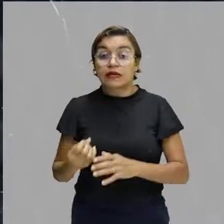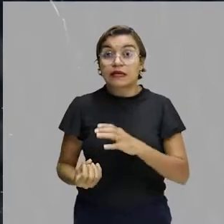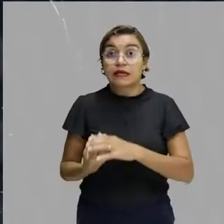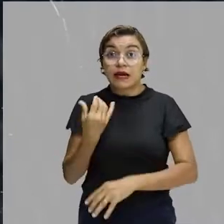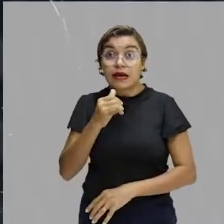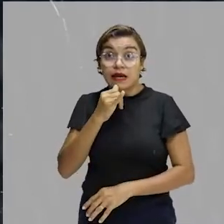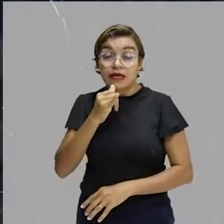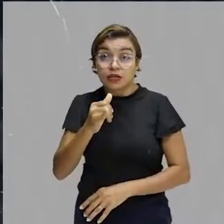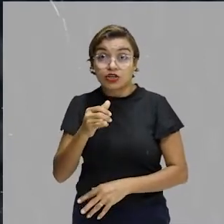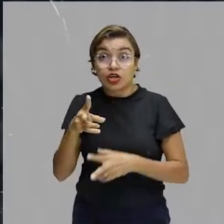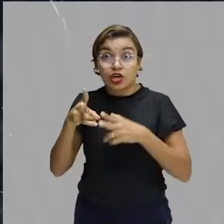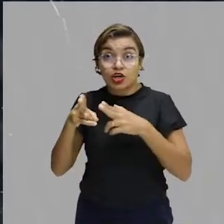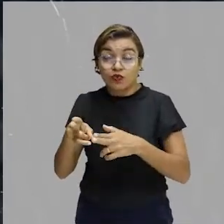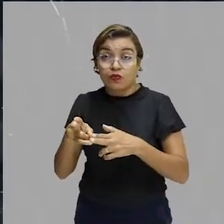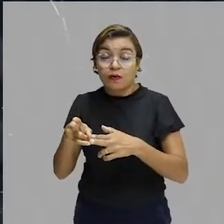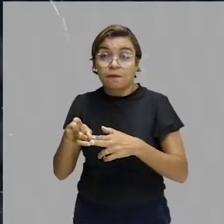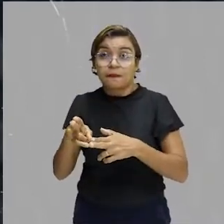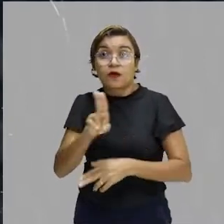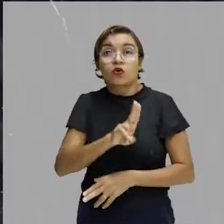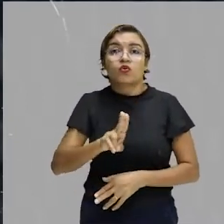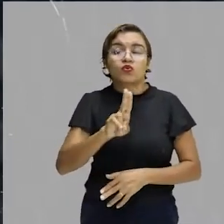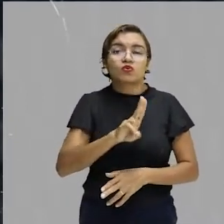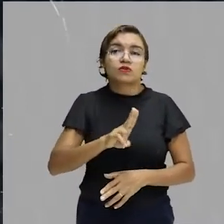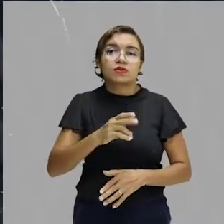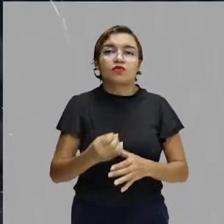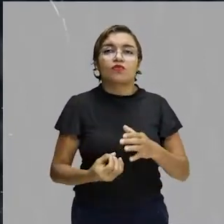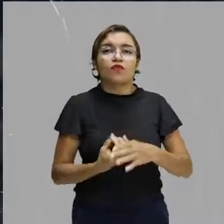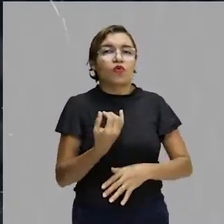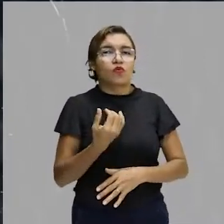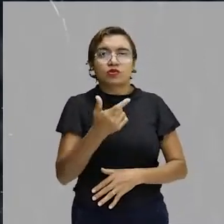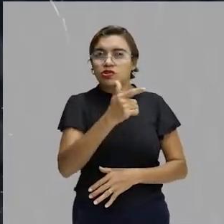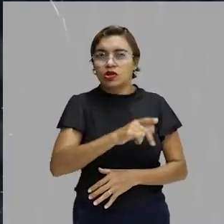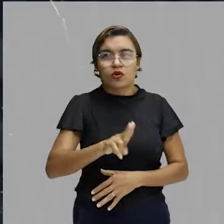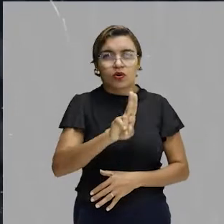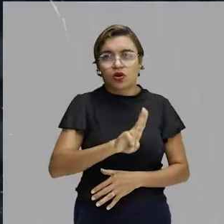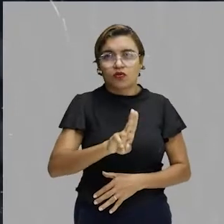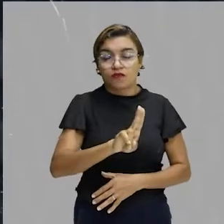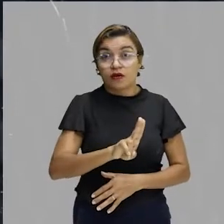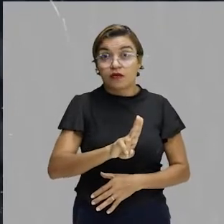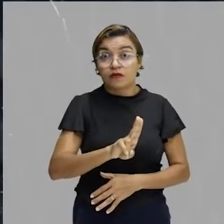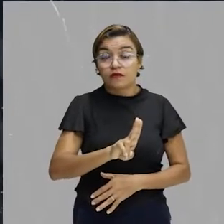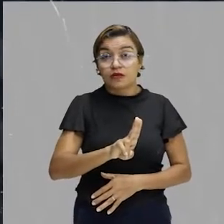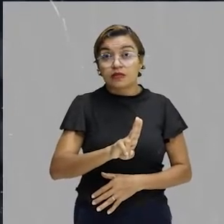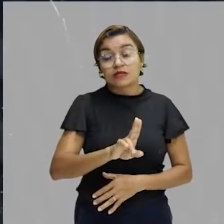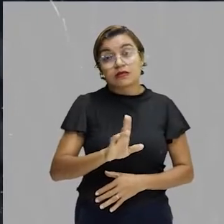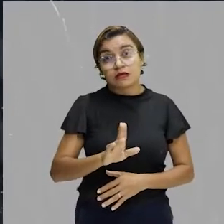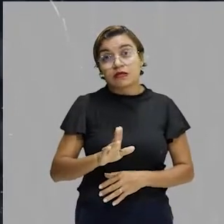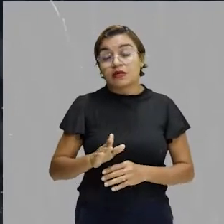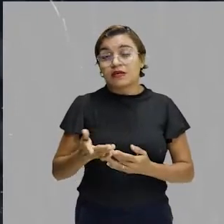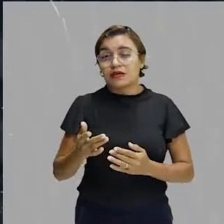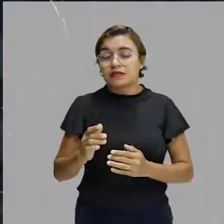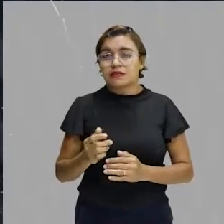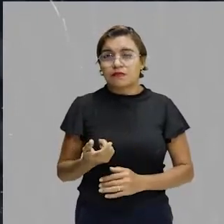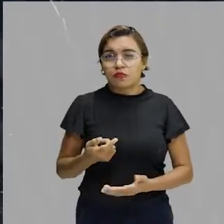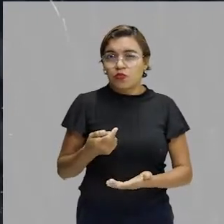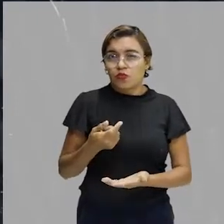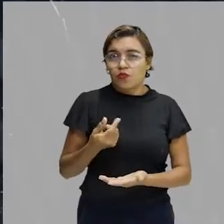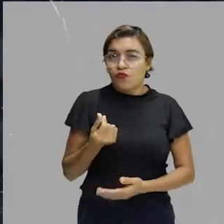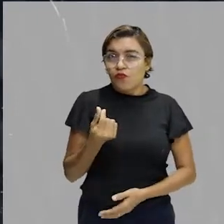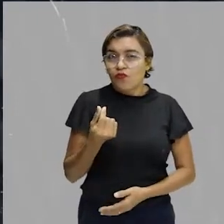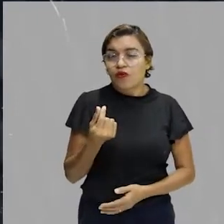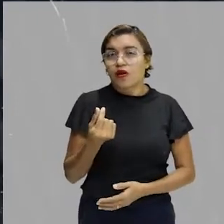utilizando, por exemplo, as fontes não renováveis, como o carvão mineral ou gás natural, o custo, por exemplo, sobe para 3. Ou